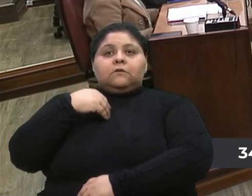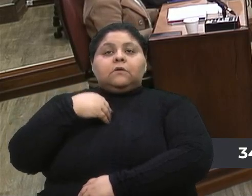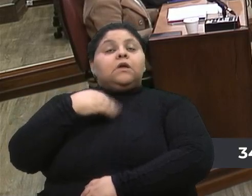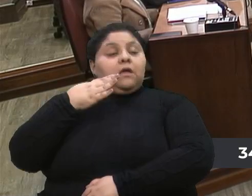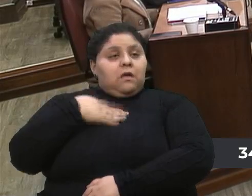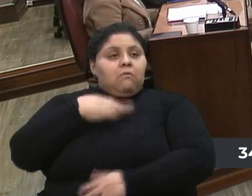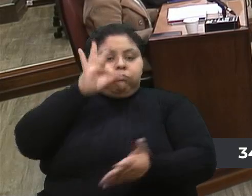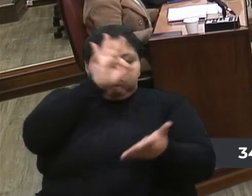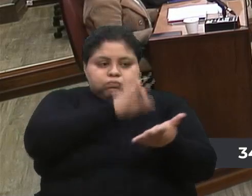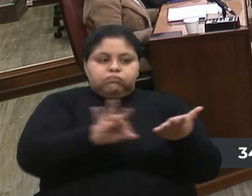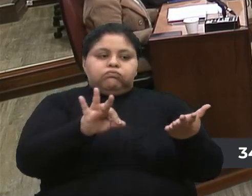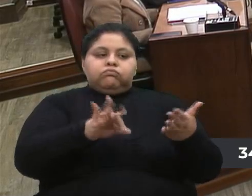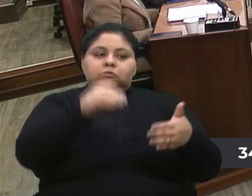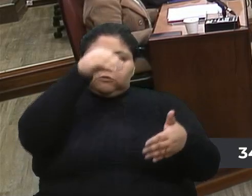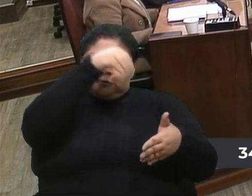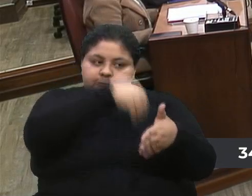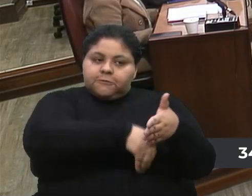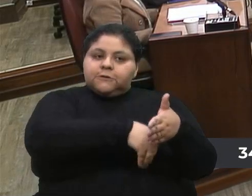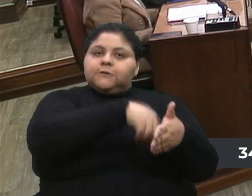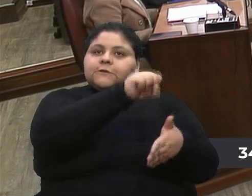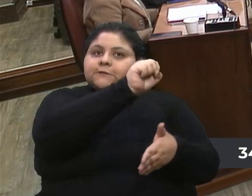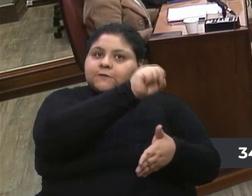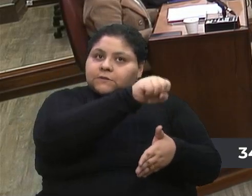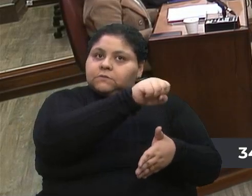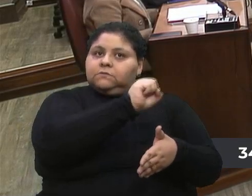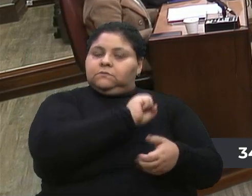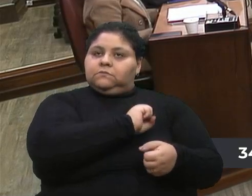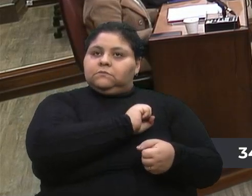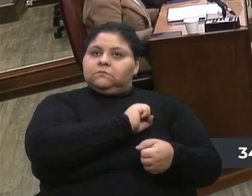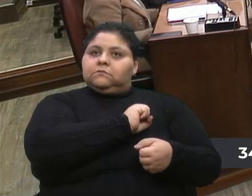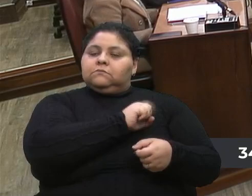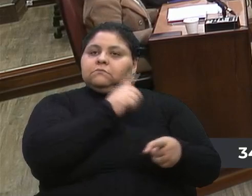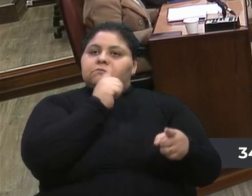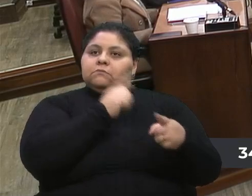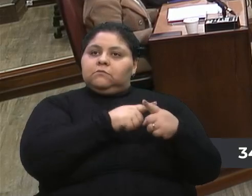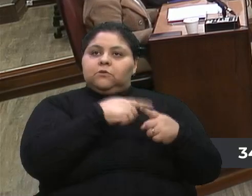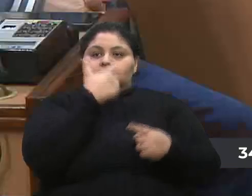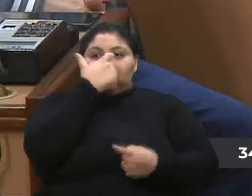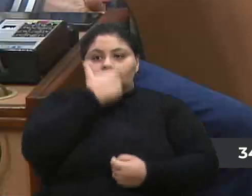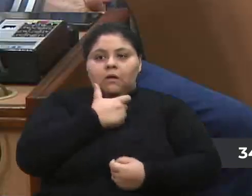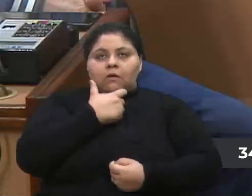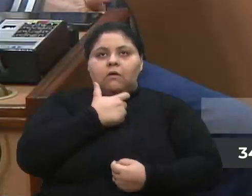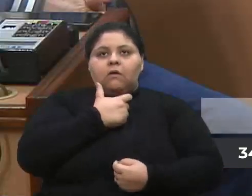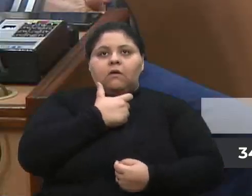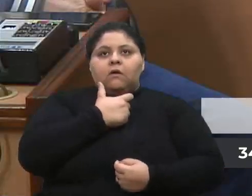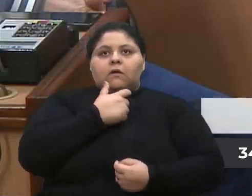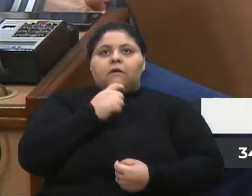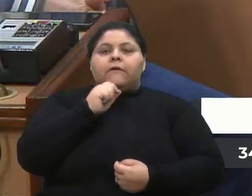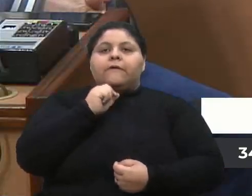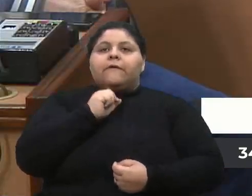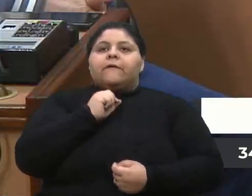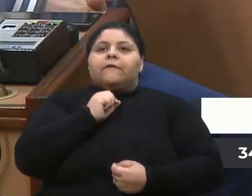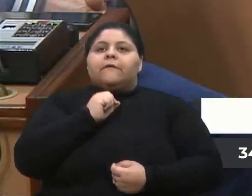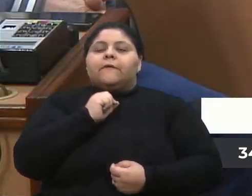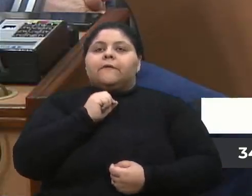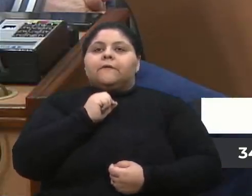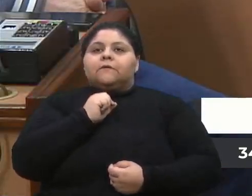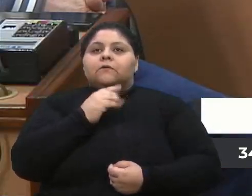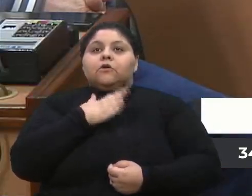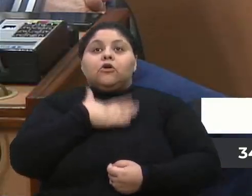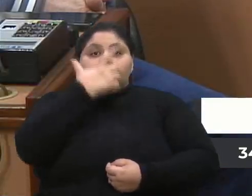assinei e votarei favorável, porque eu acho que realmente quem tem que decidir não é